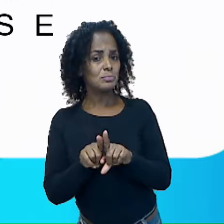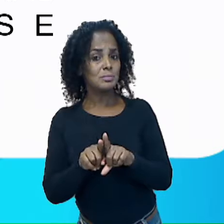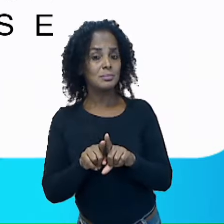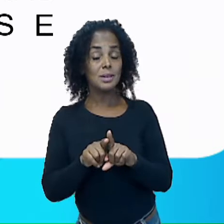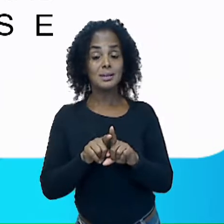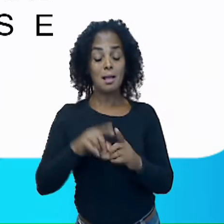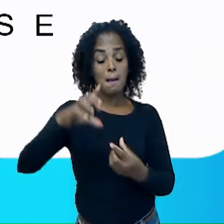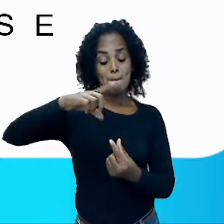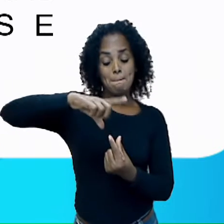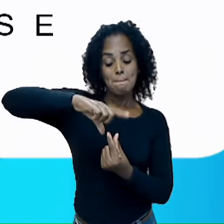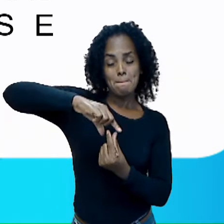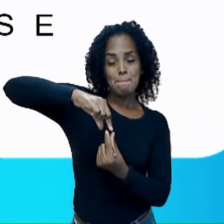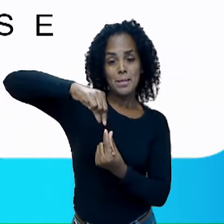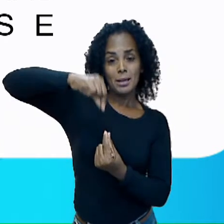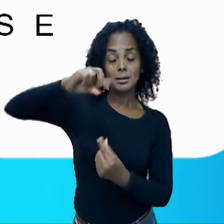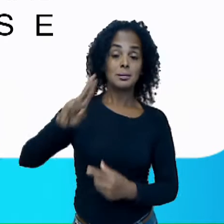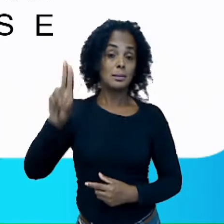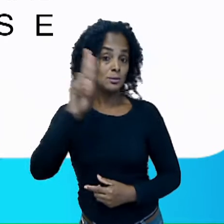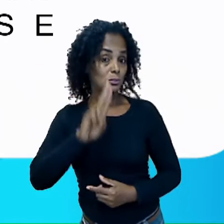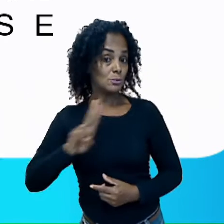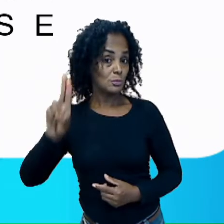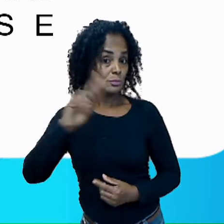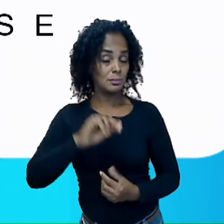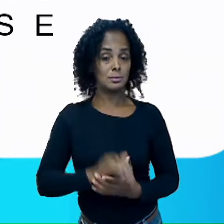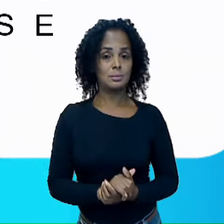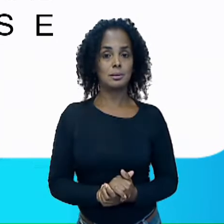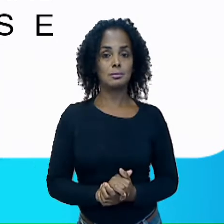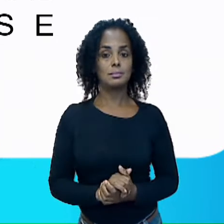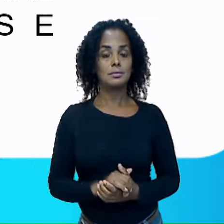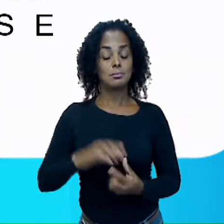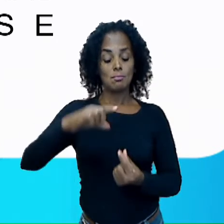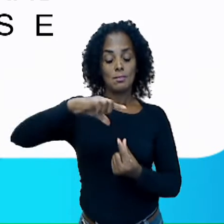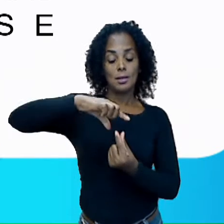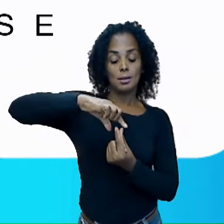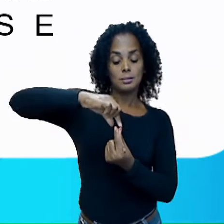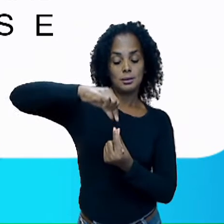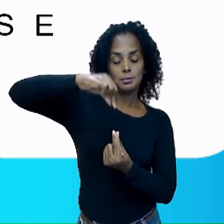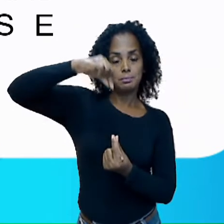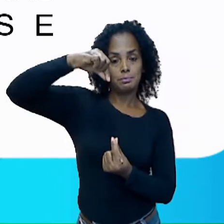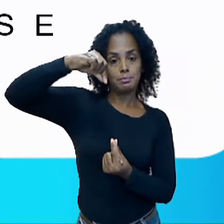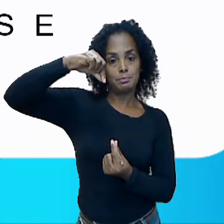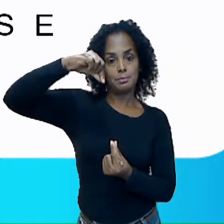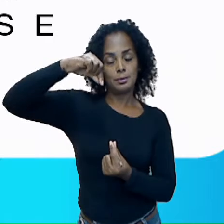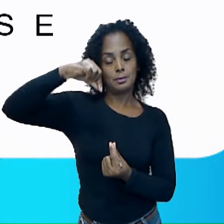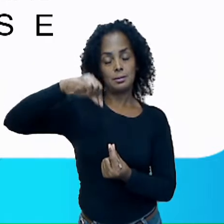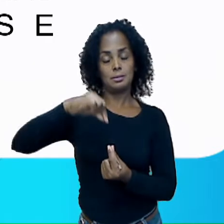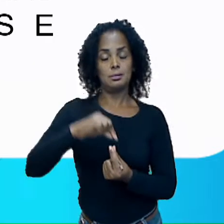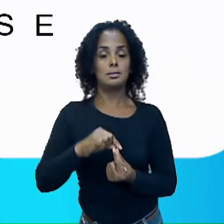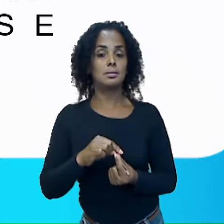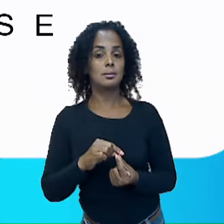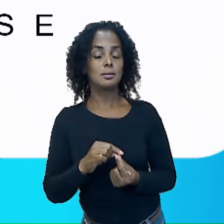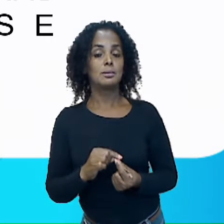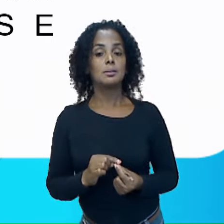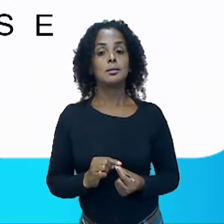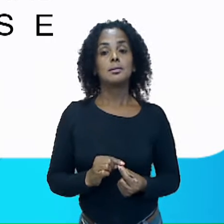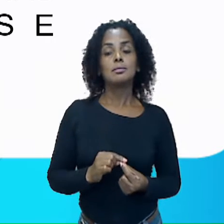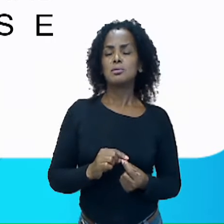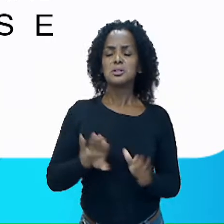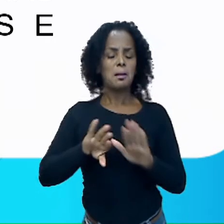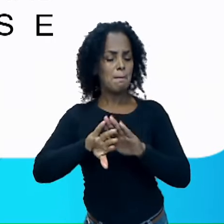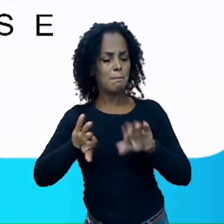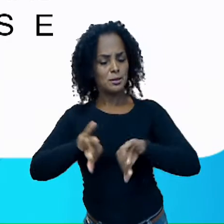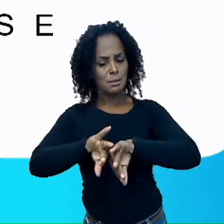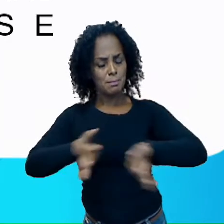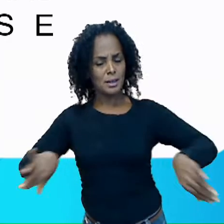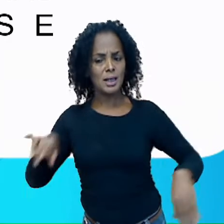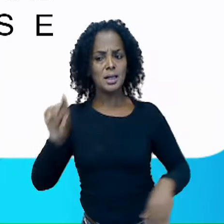das plumagens que eles usam. Gente, essas plumagens, nós vamos ver à frente, eu separei uma por uma, né, do conteúdo